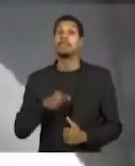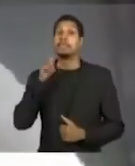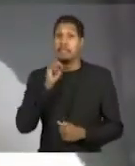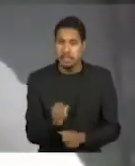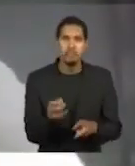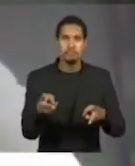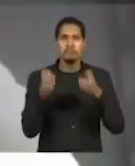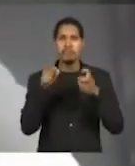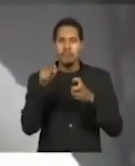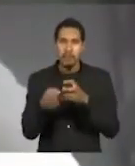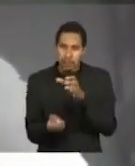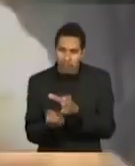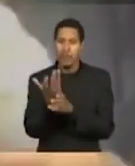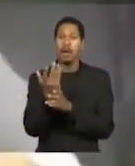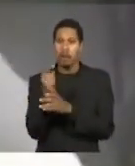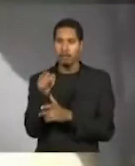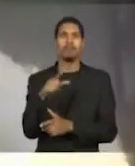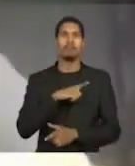acontecer e eu